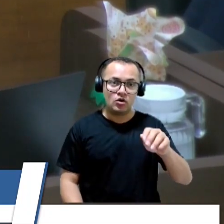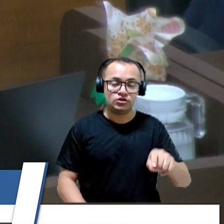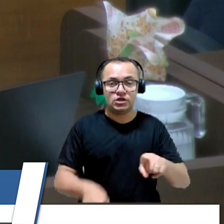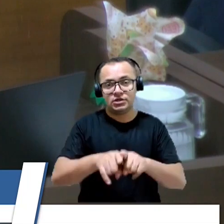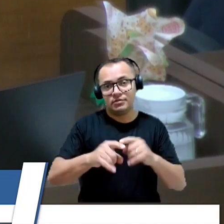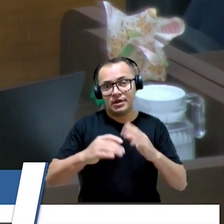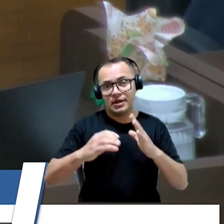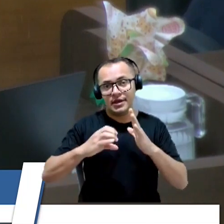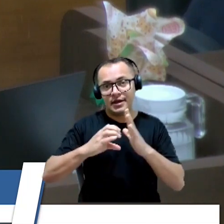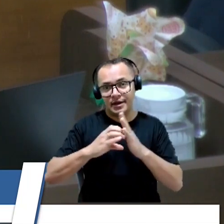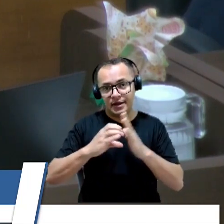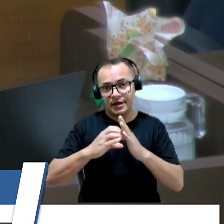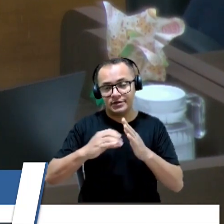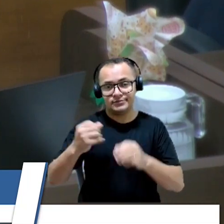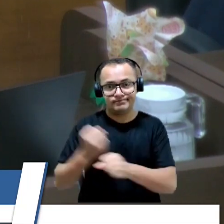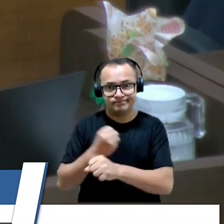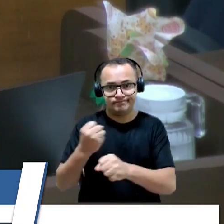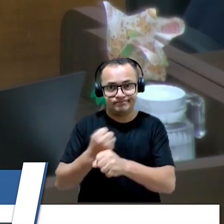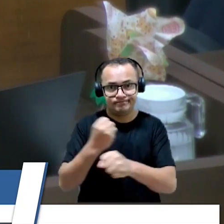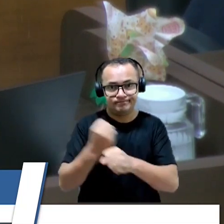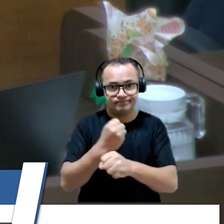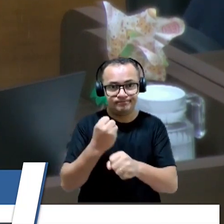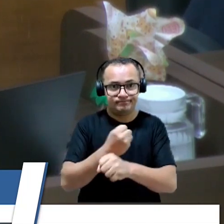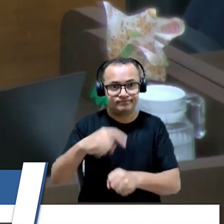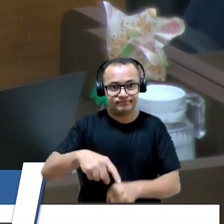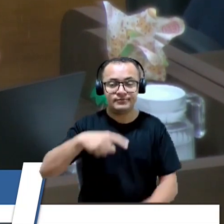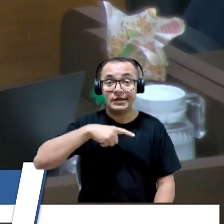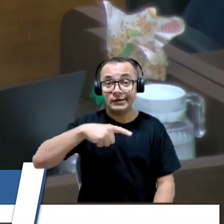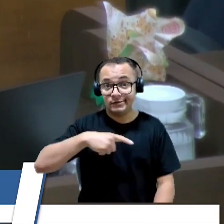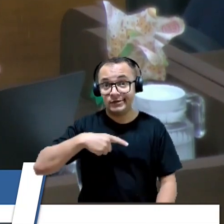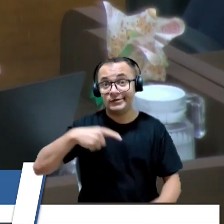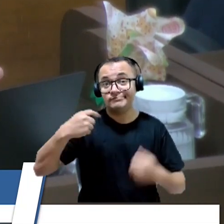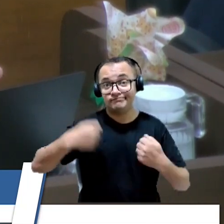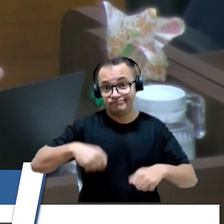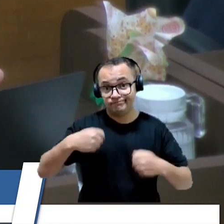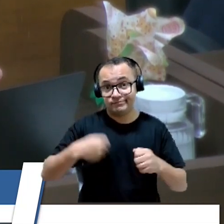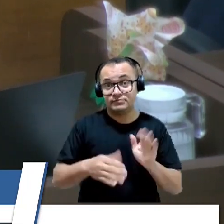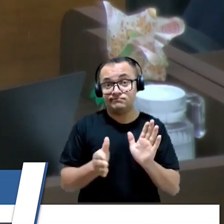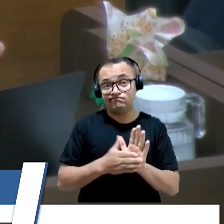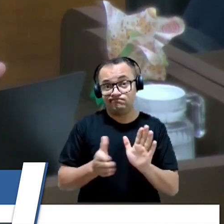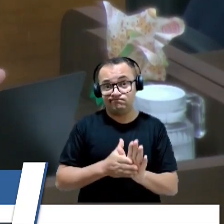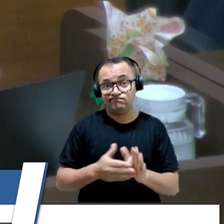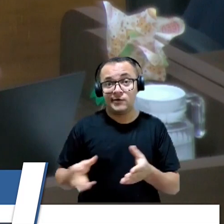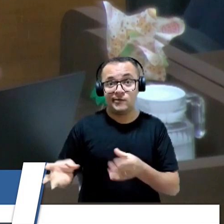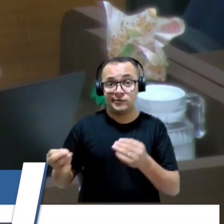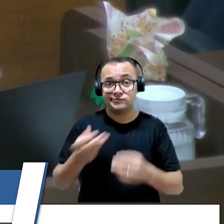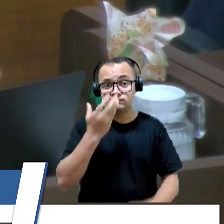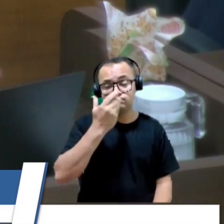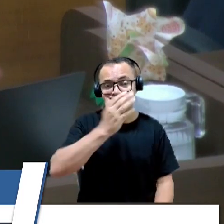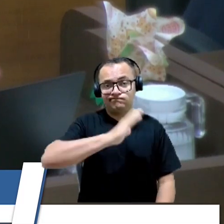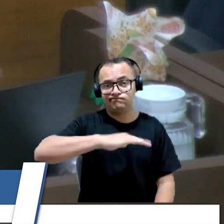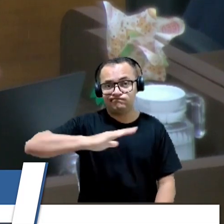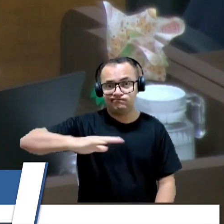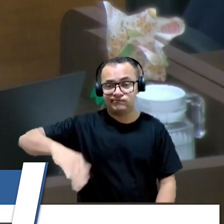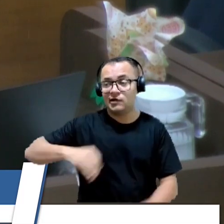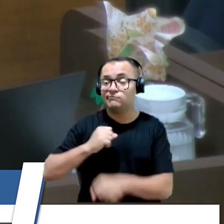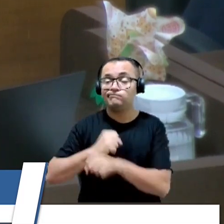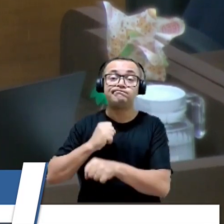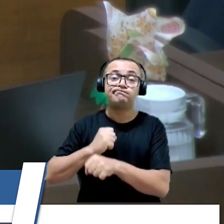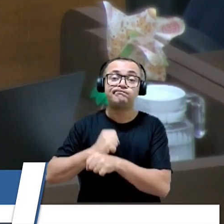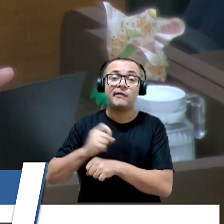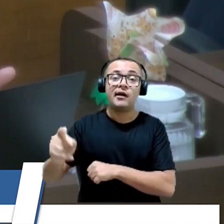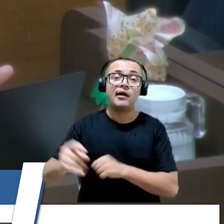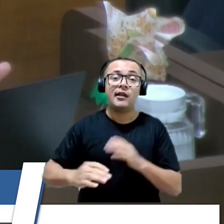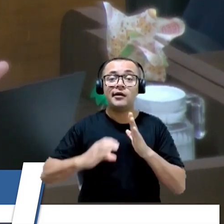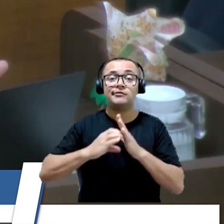outra deficiência que nós temos na cidade, a demanda muito grande de crianças que aguardam por uma vaga na